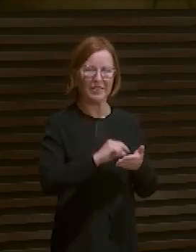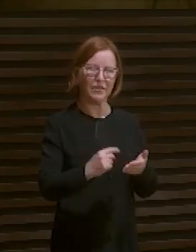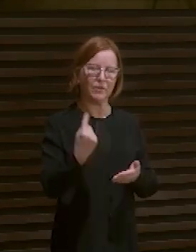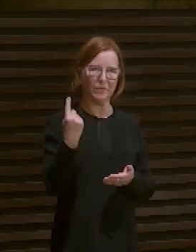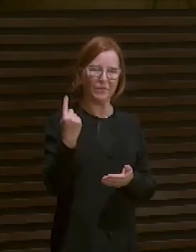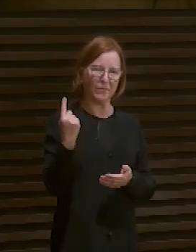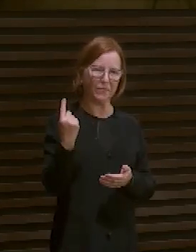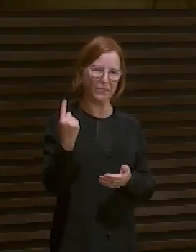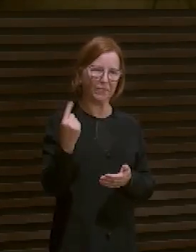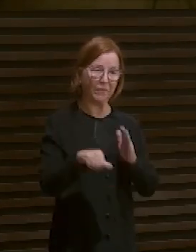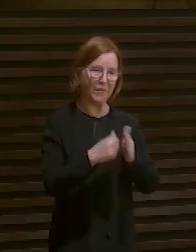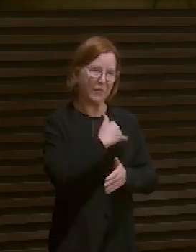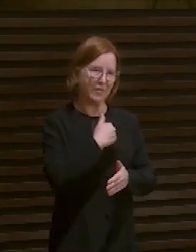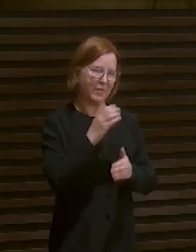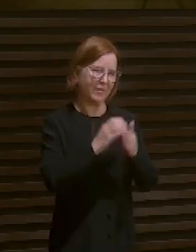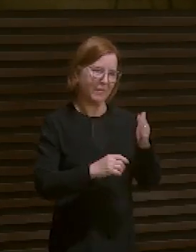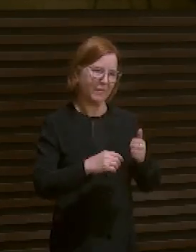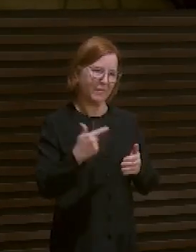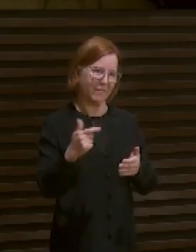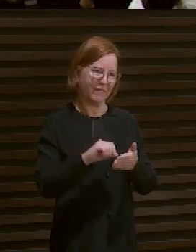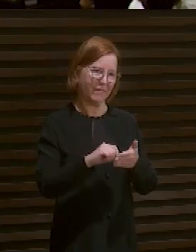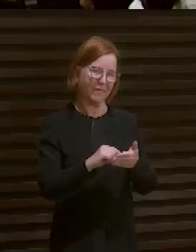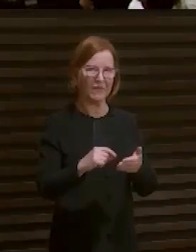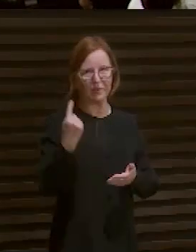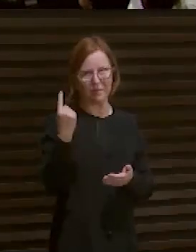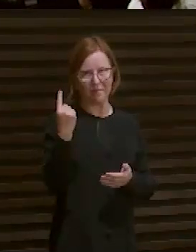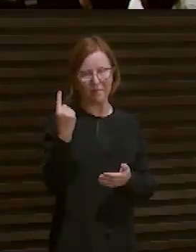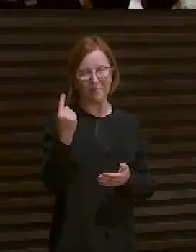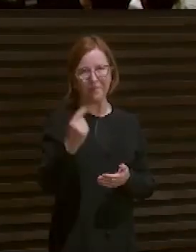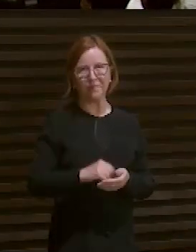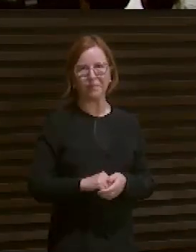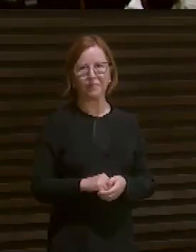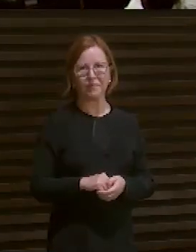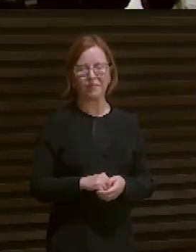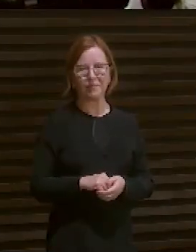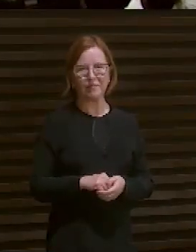1. 1 João, capítulo 3, versículo 1.